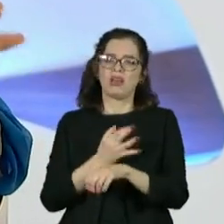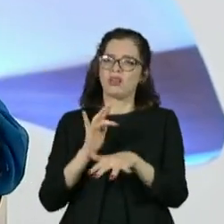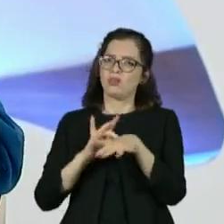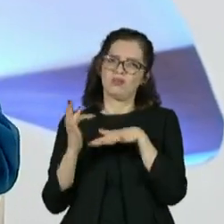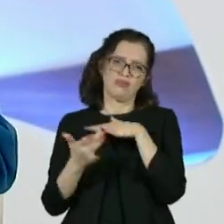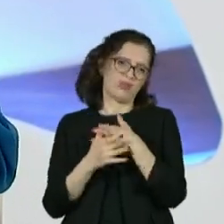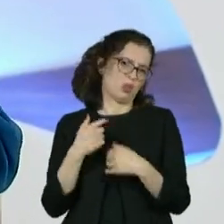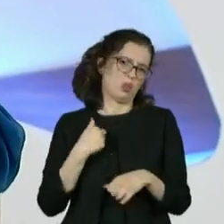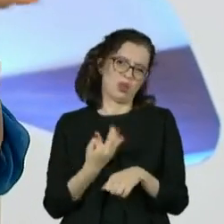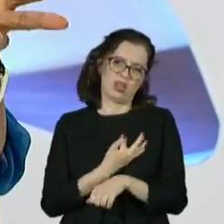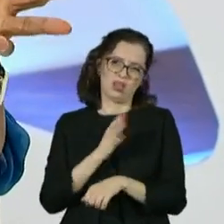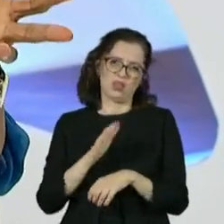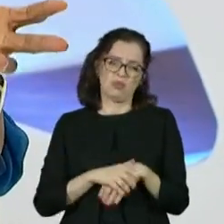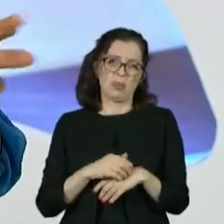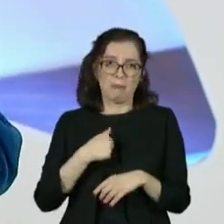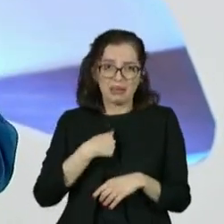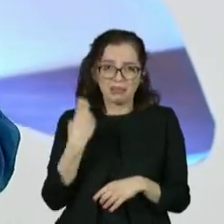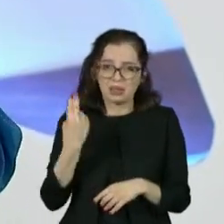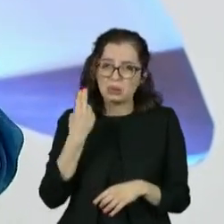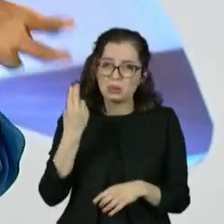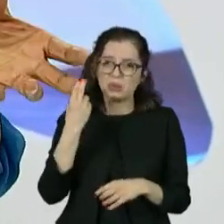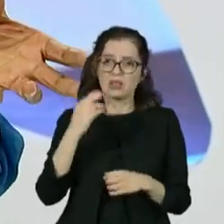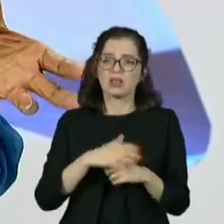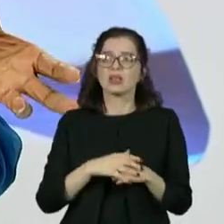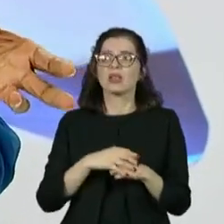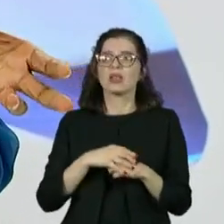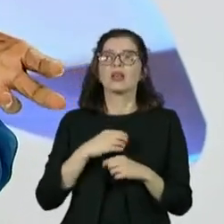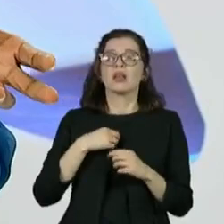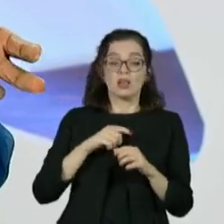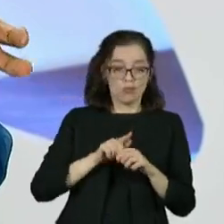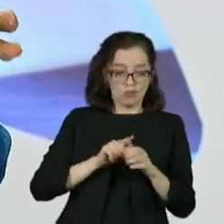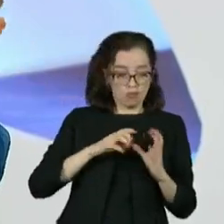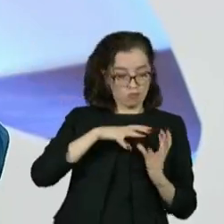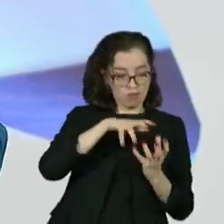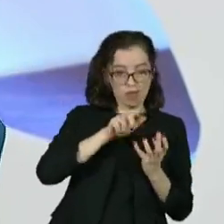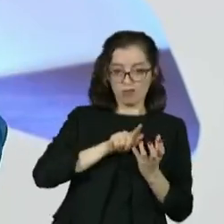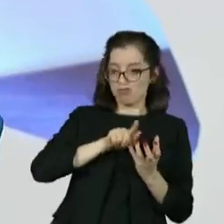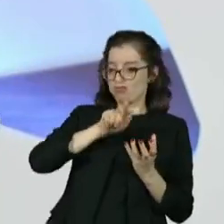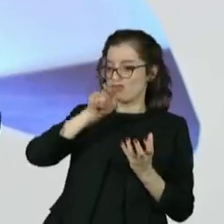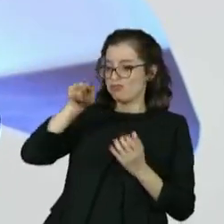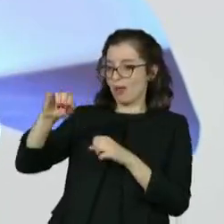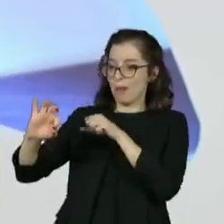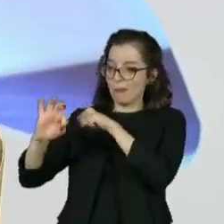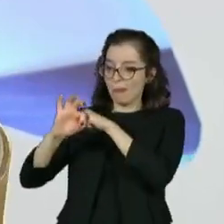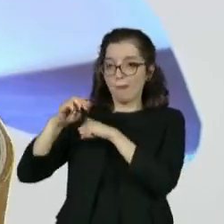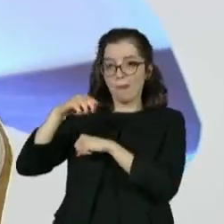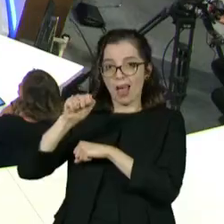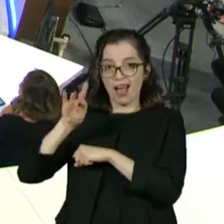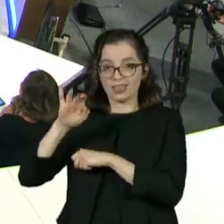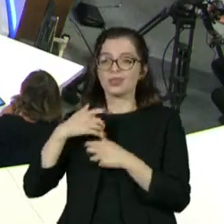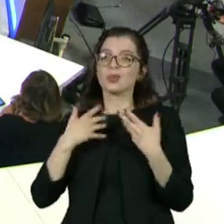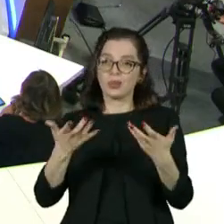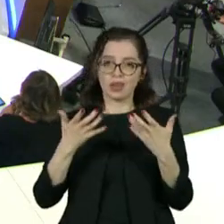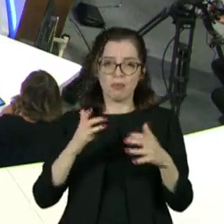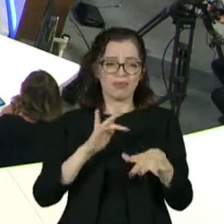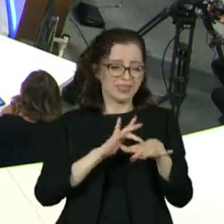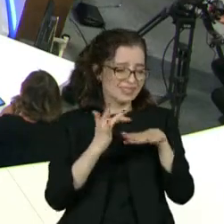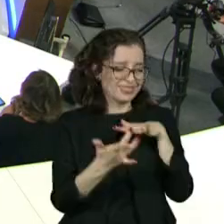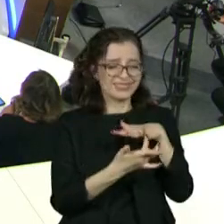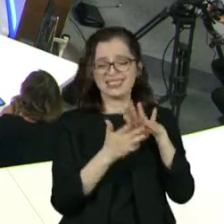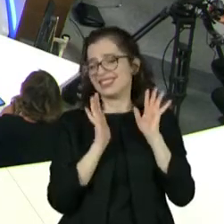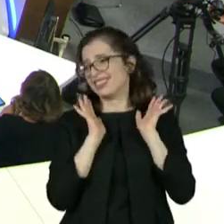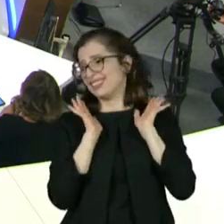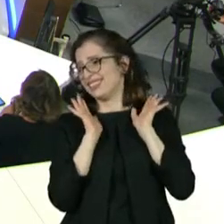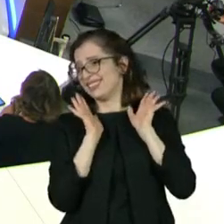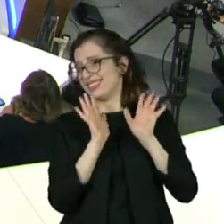Entendeu? Pode ser que eu quero ir a Marte, eu quero entrar no foguete, mas ainda é negócio de Essa futilidade é demais, não, hein?